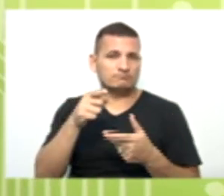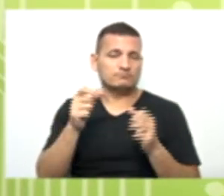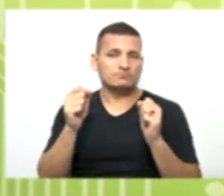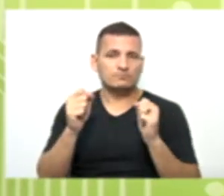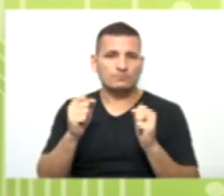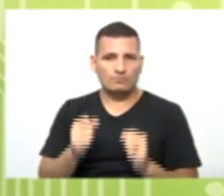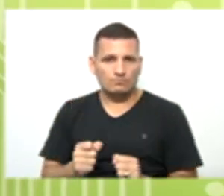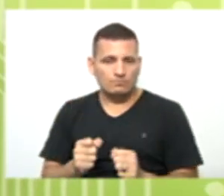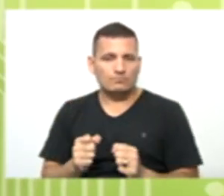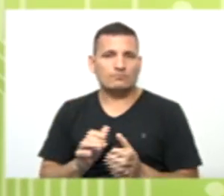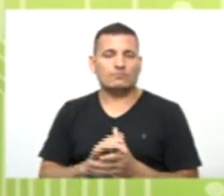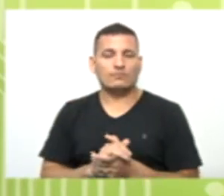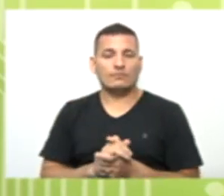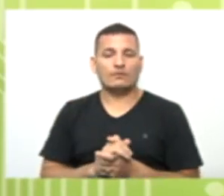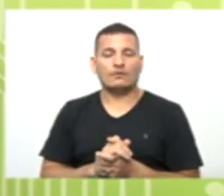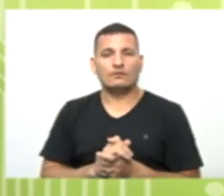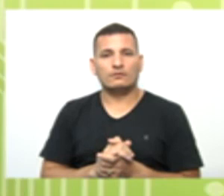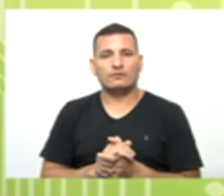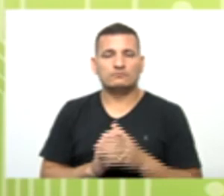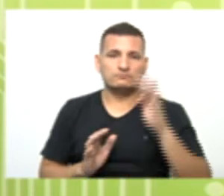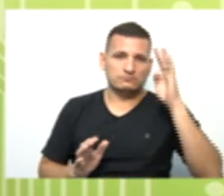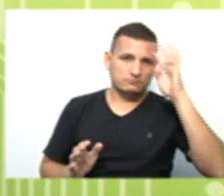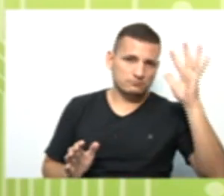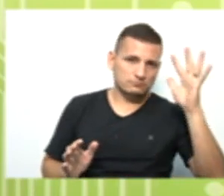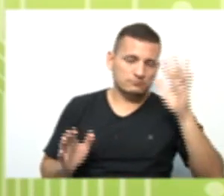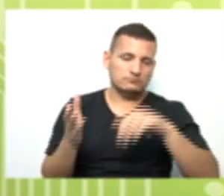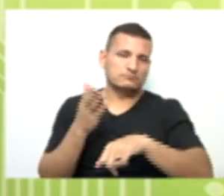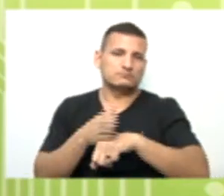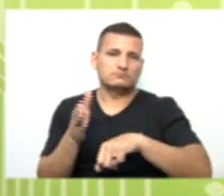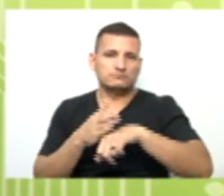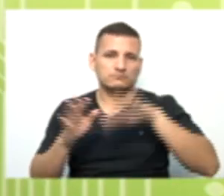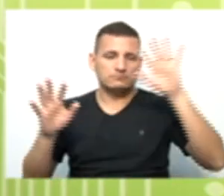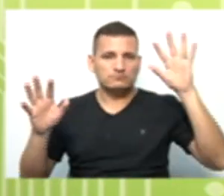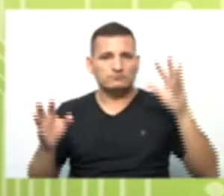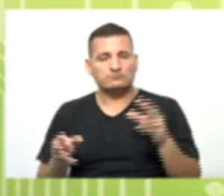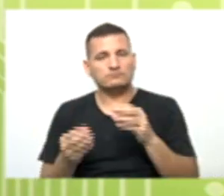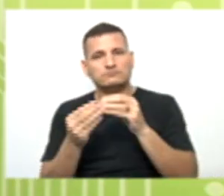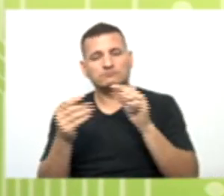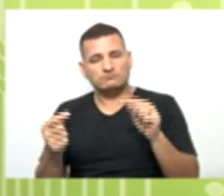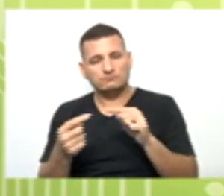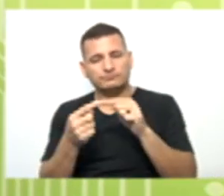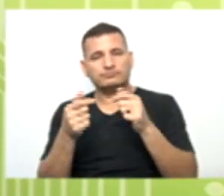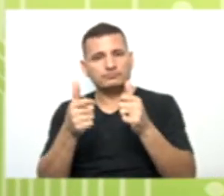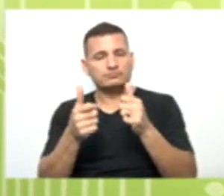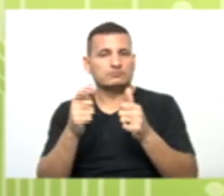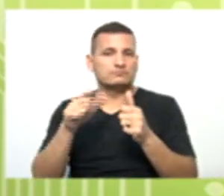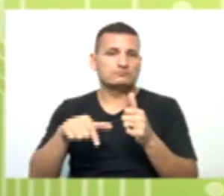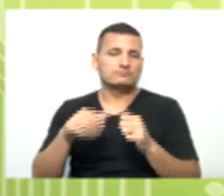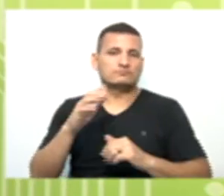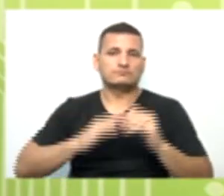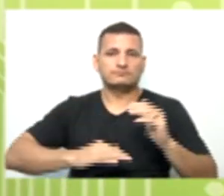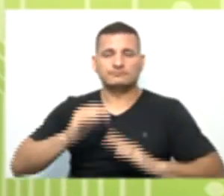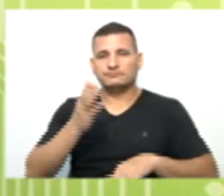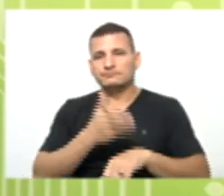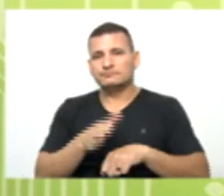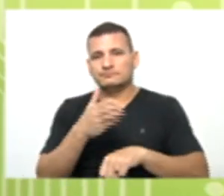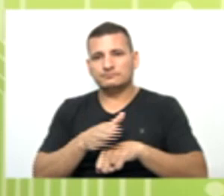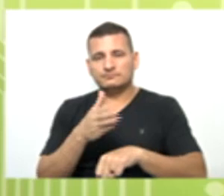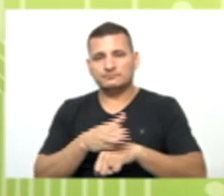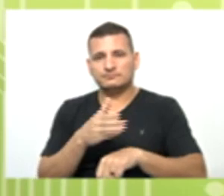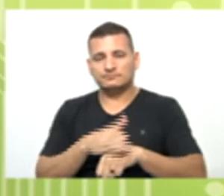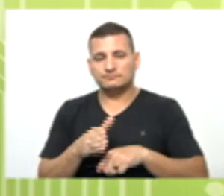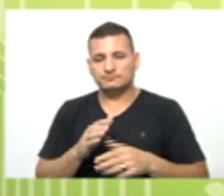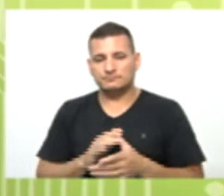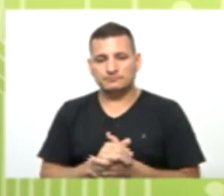pode relacionar teoria e prática são tidos como prática profissional, que